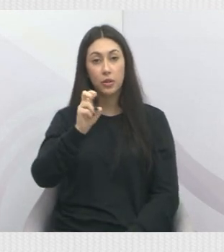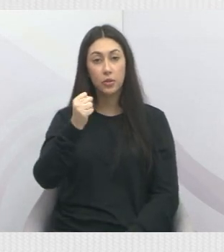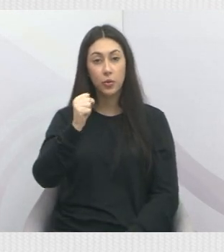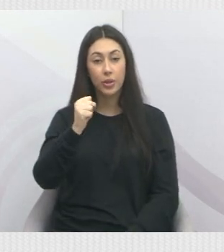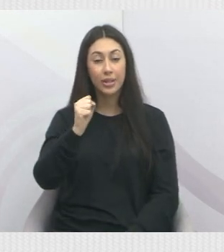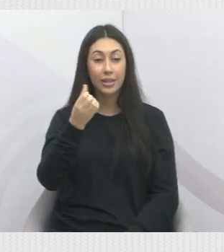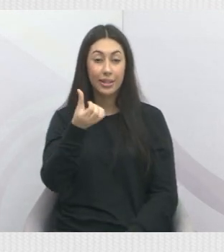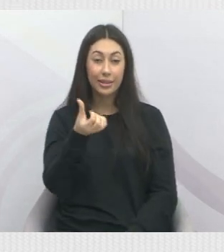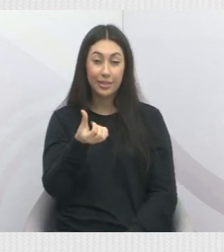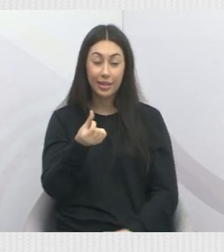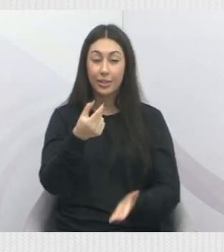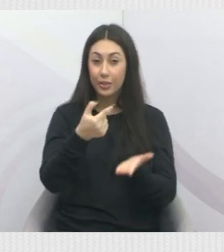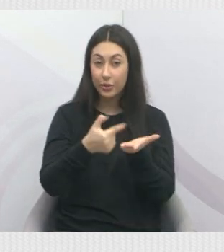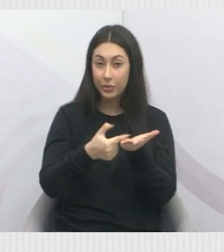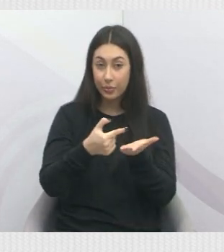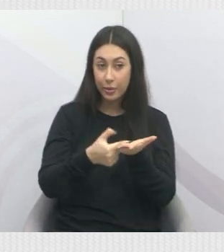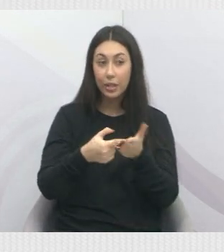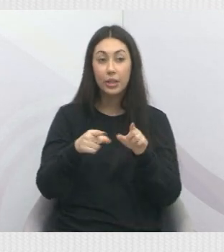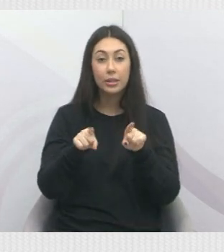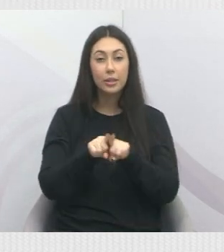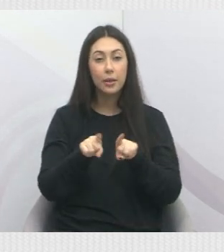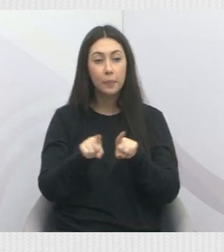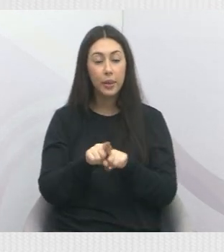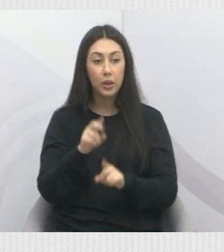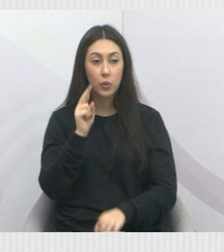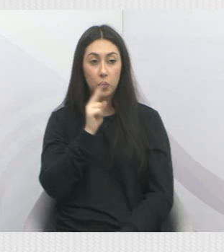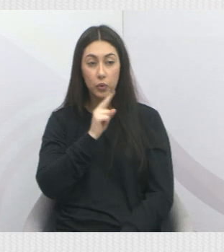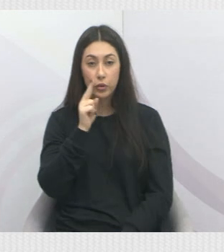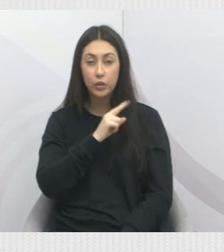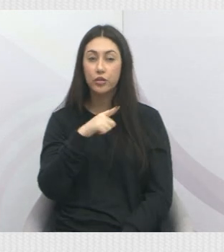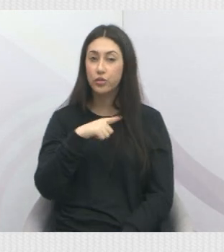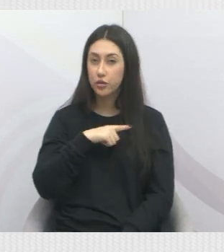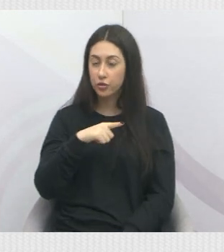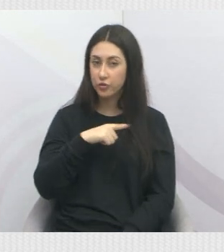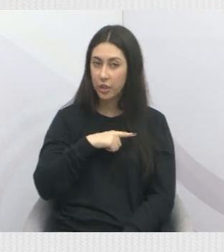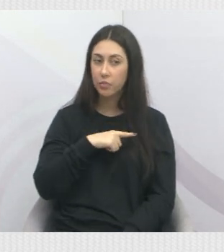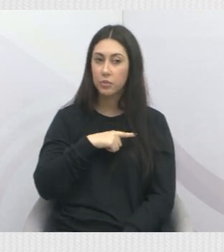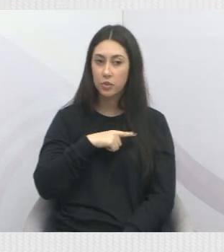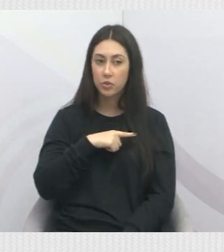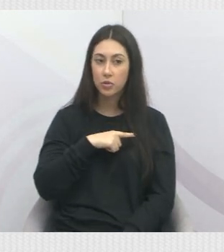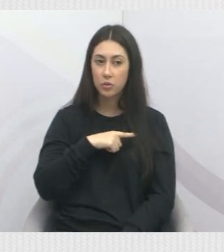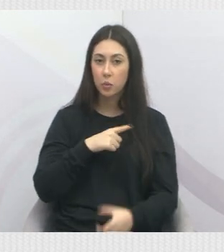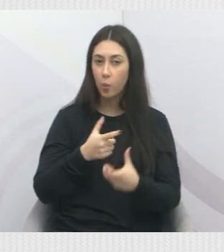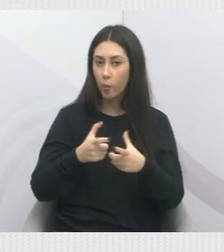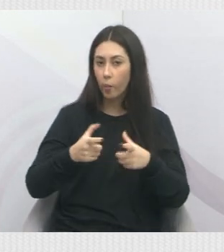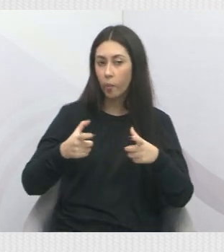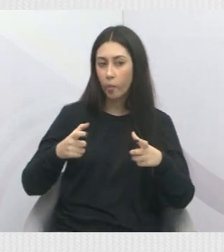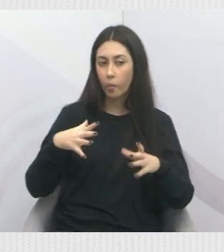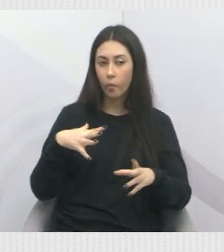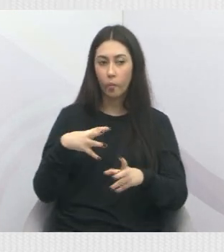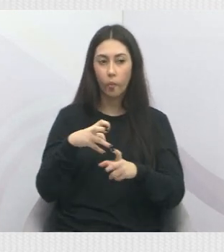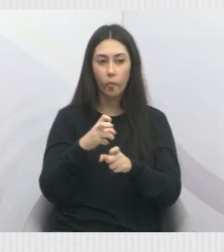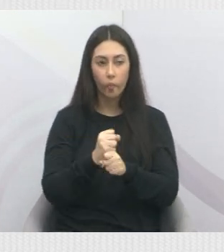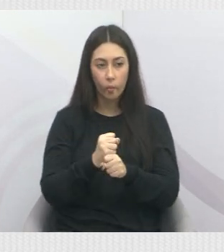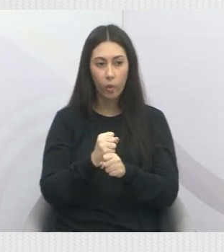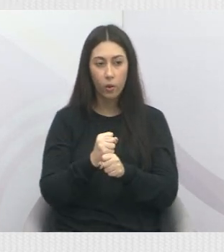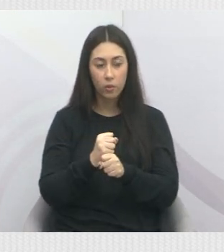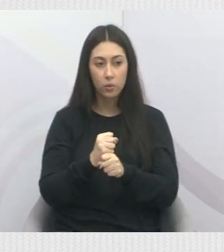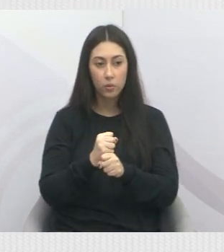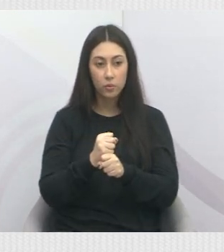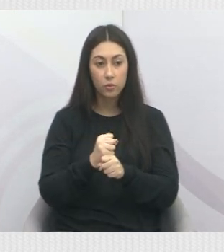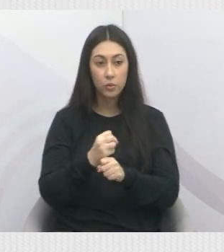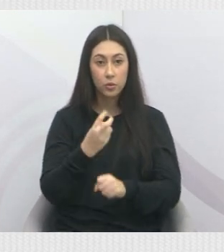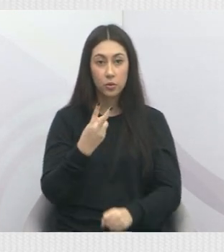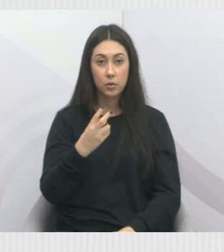55.586 consultas. E na atenção a urgências, também tivemos um incremento, totalizando no primeiro quadrimestre de